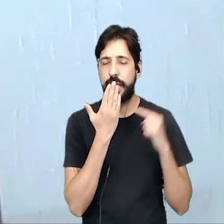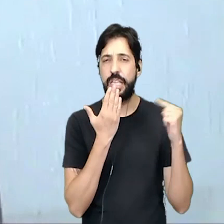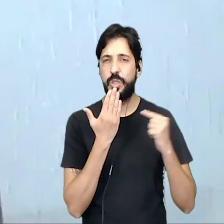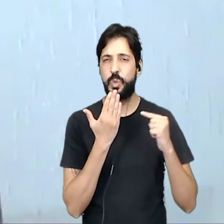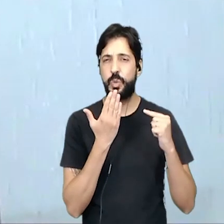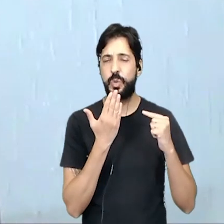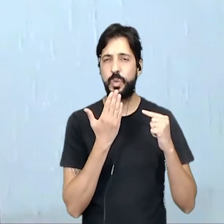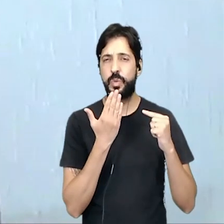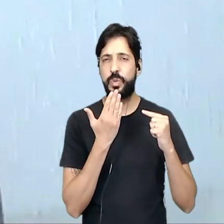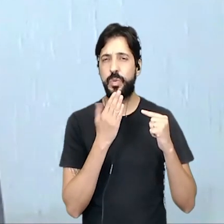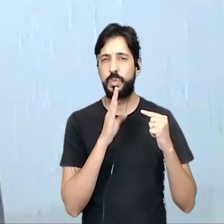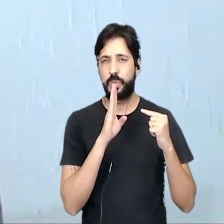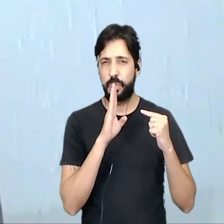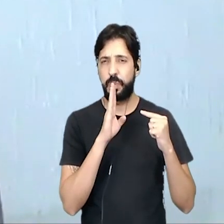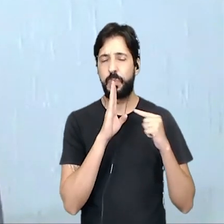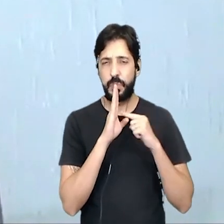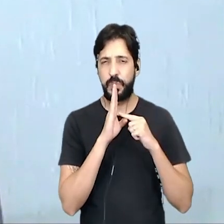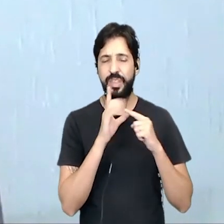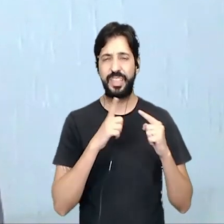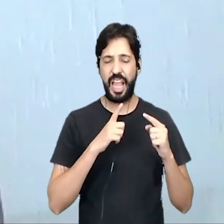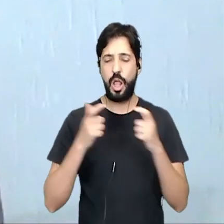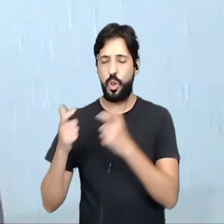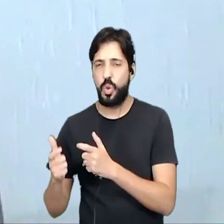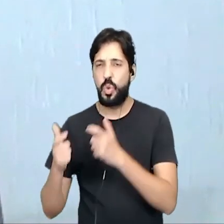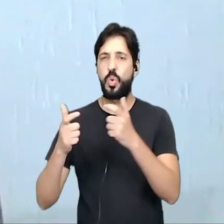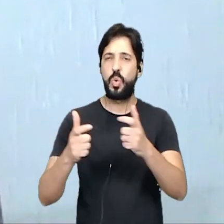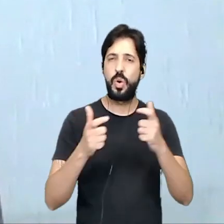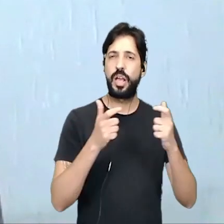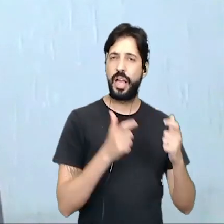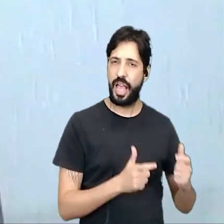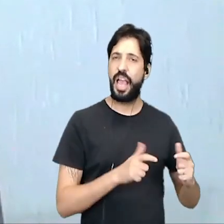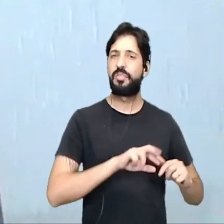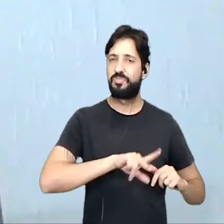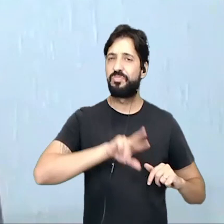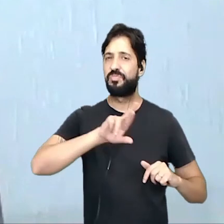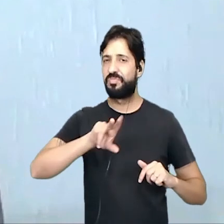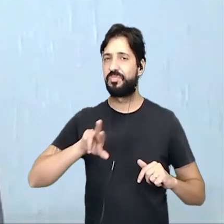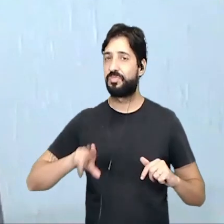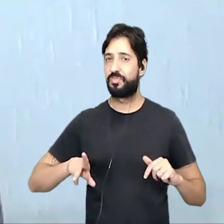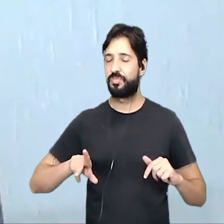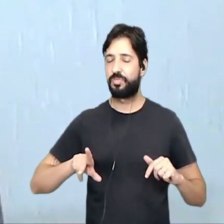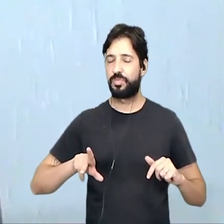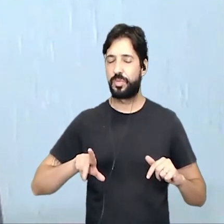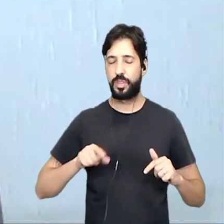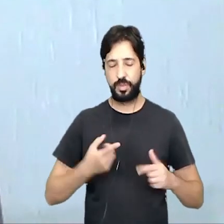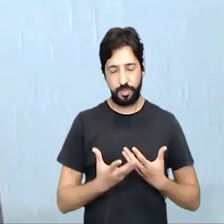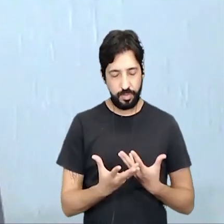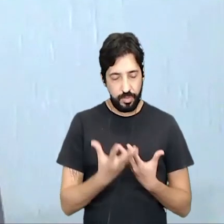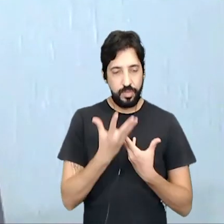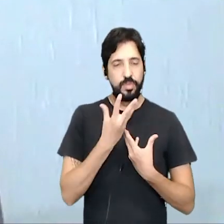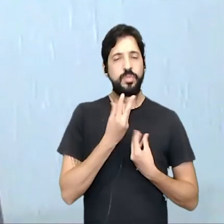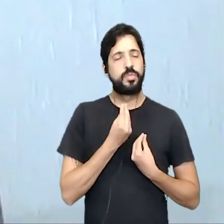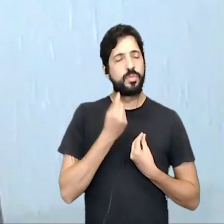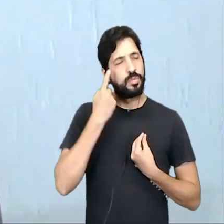esse silêncio, ele está em diferentes lugares. A